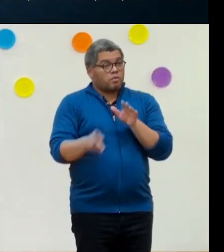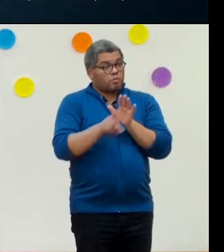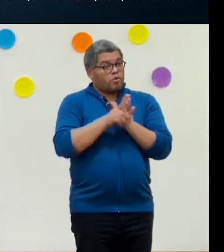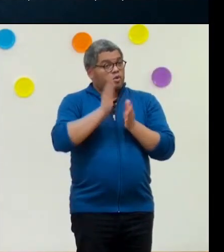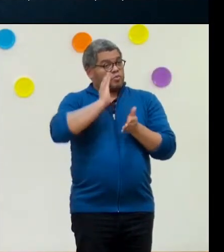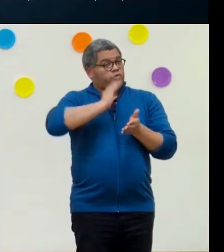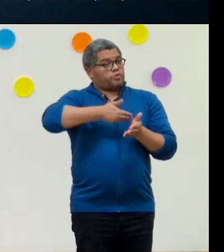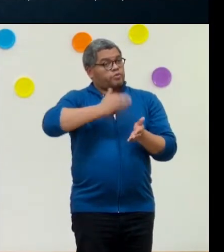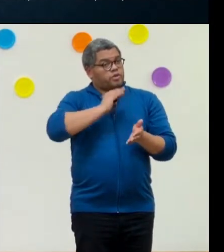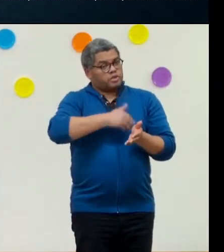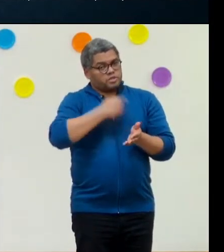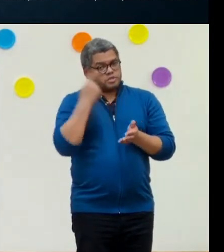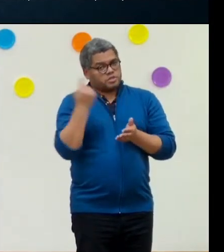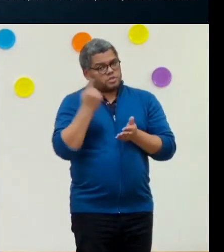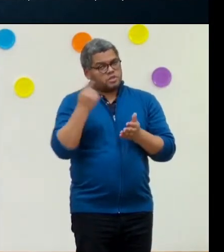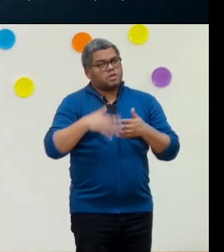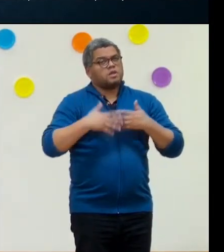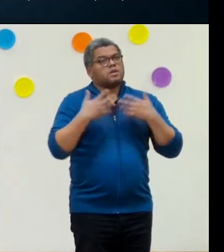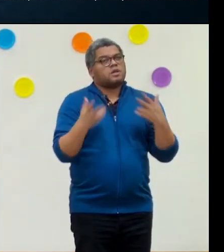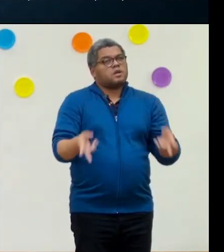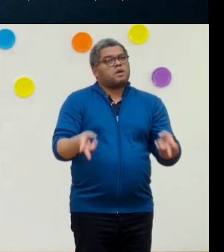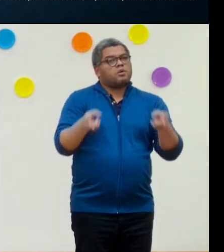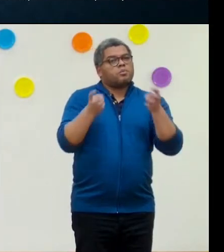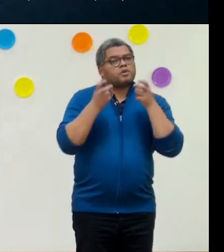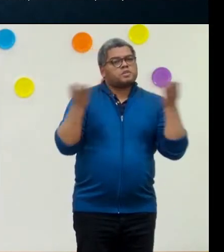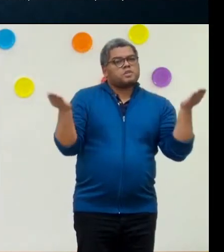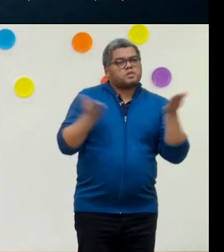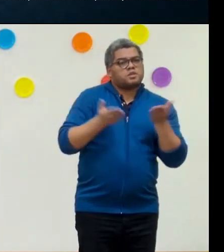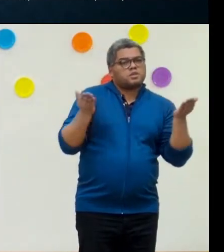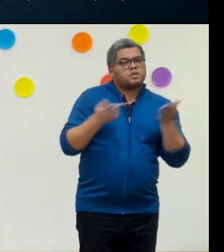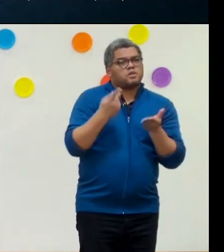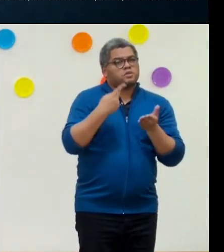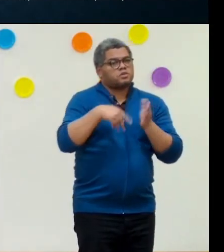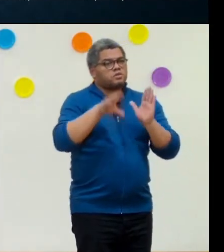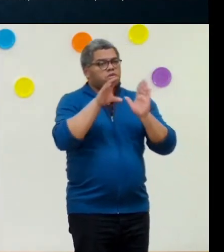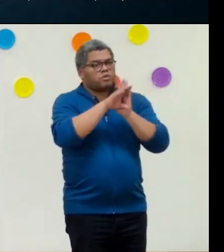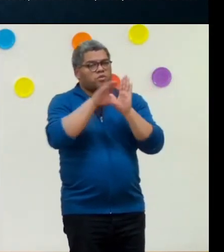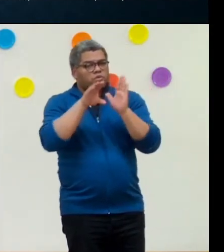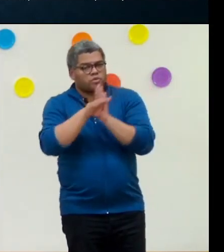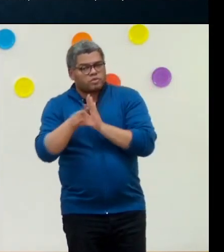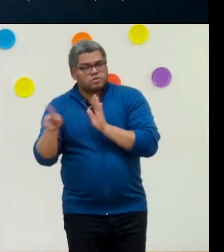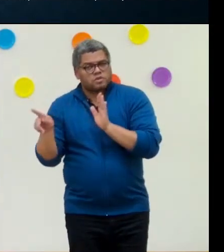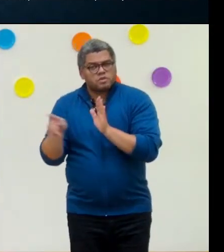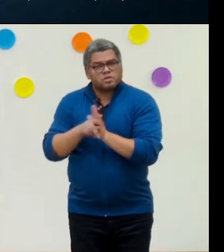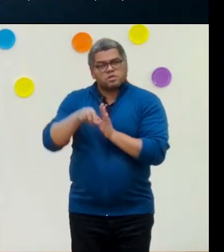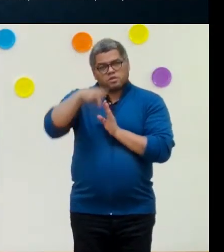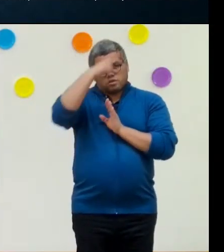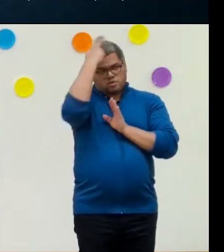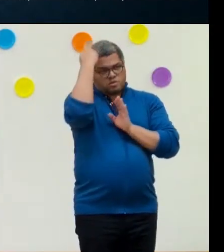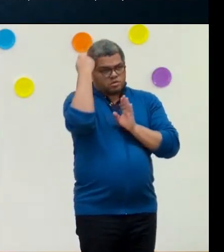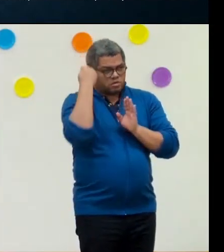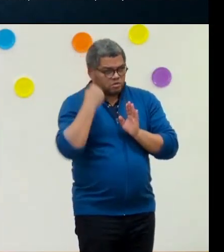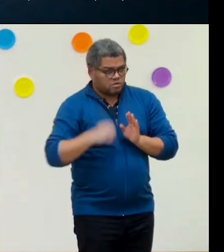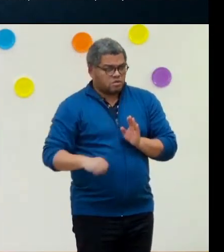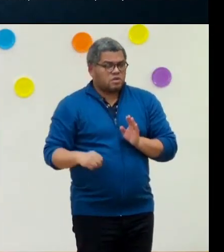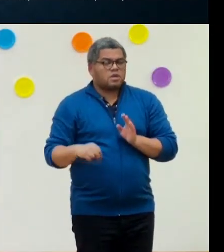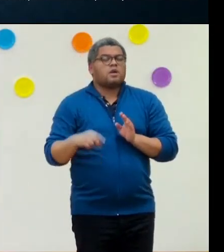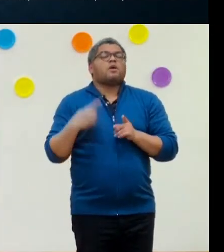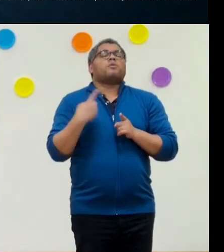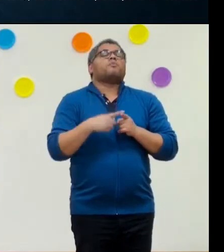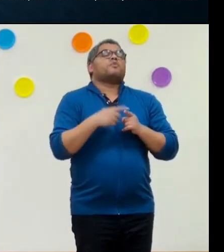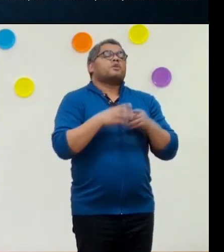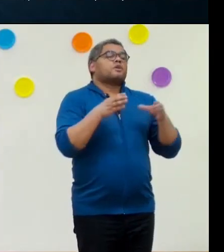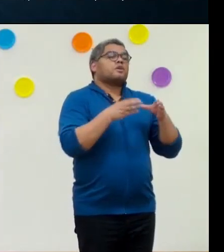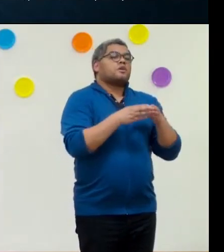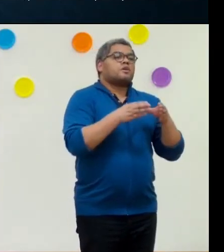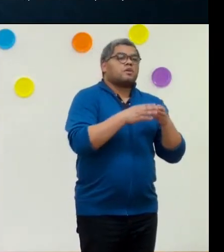lugar. Então, reveja, a partir de hoje, seu conceito de santidade. Porque o fariseu, e a gente cai muito nesse pecado,